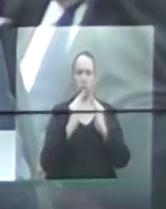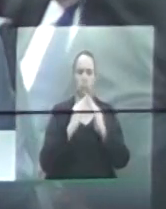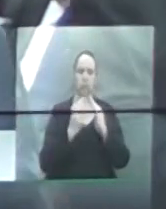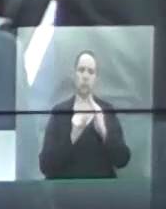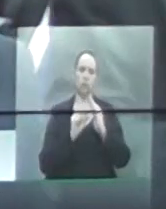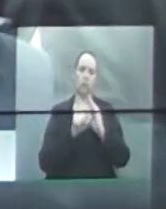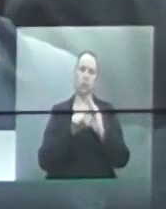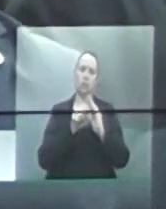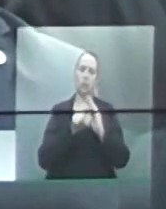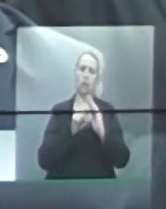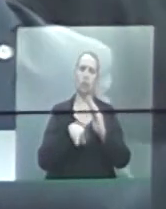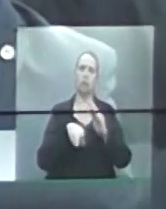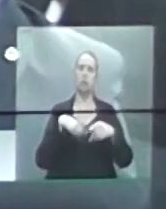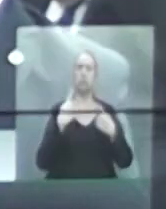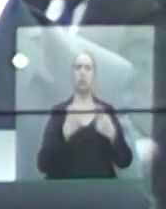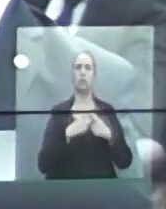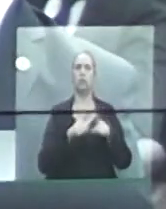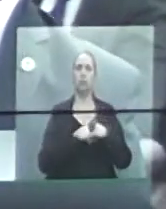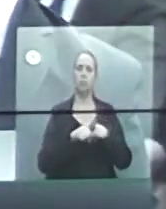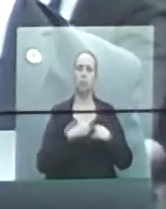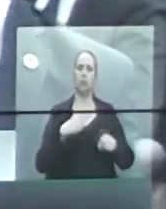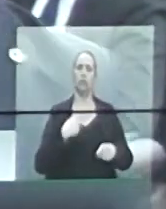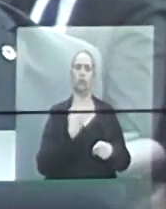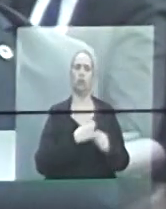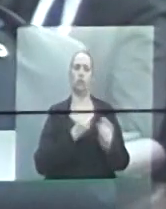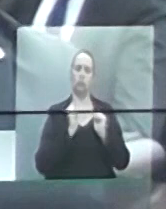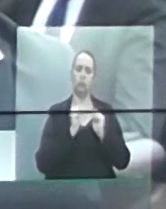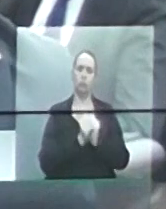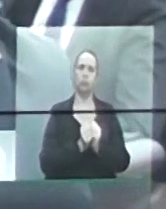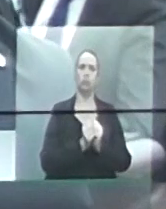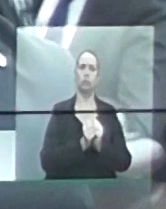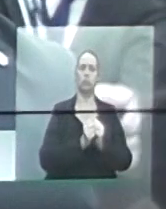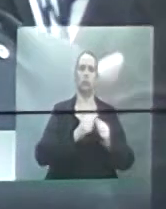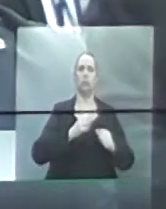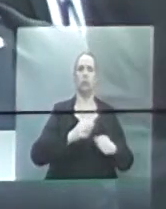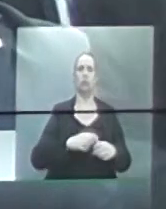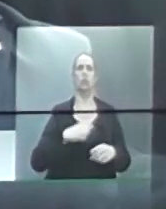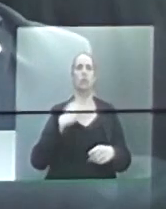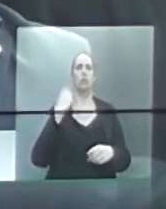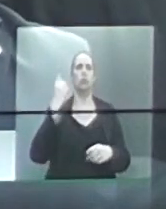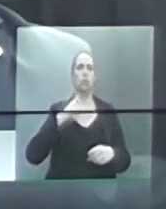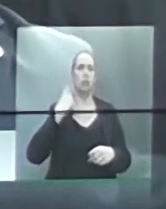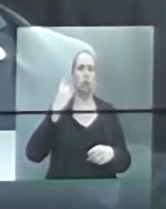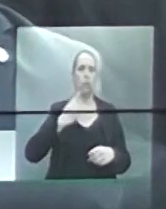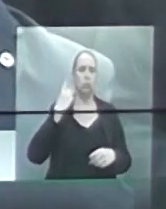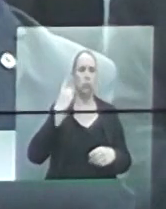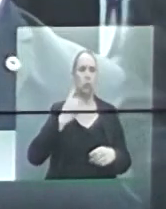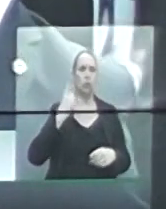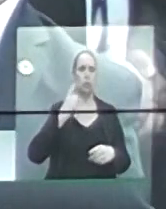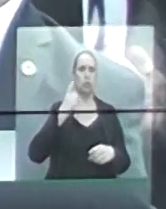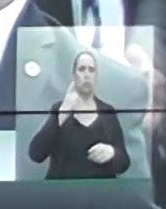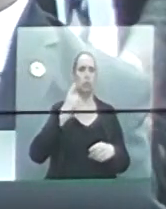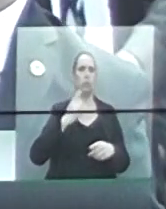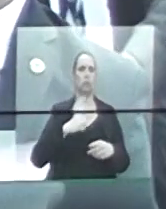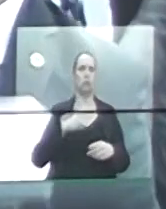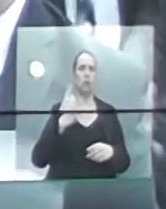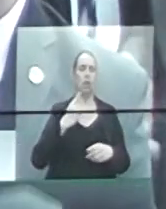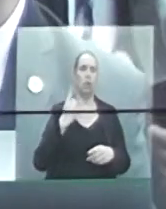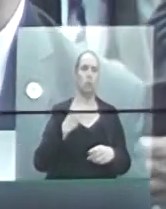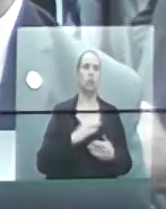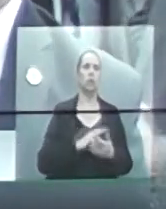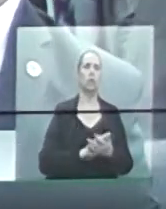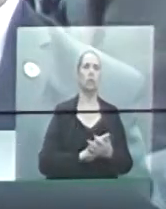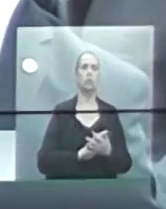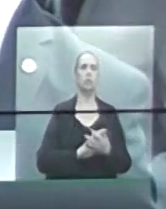e conosco também o deputado Ayrton, que é médico e estava conosco, o deputado Ayrton Lattes, naquele momento especial